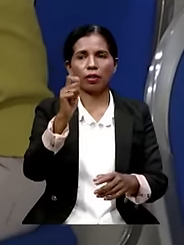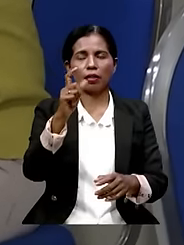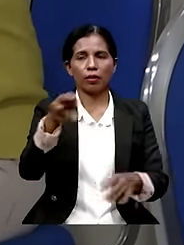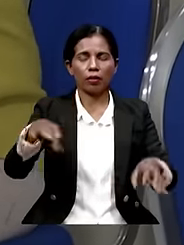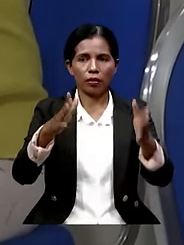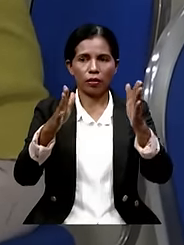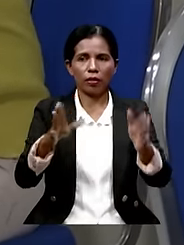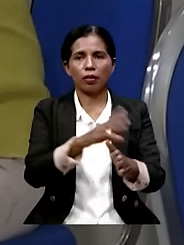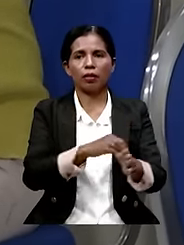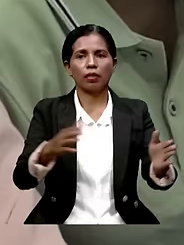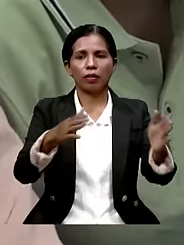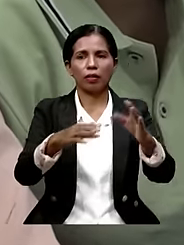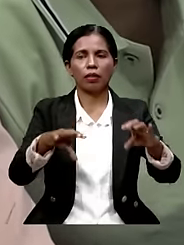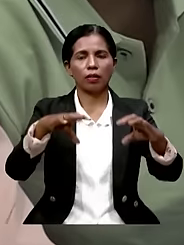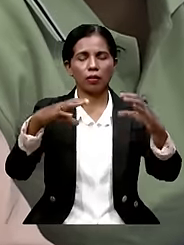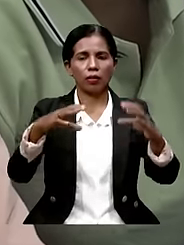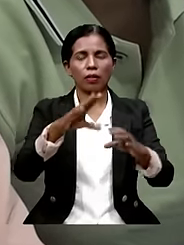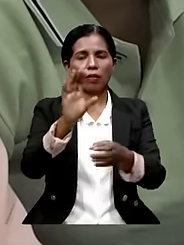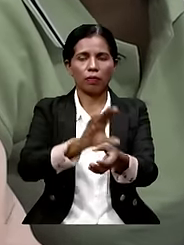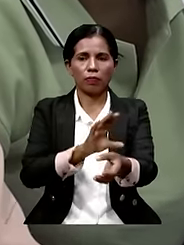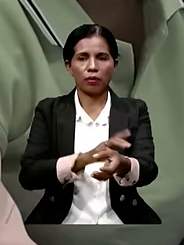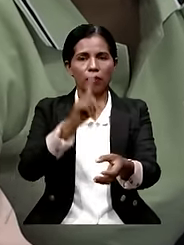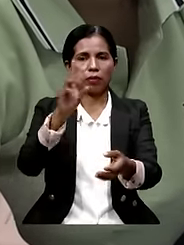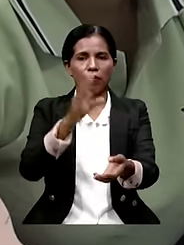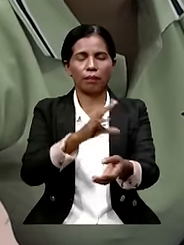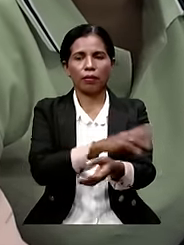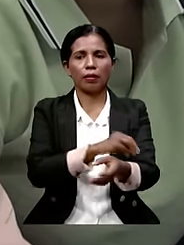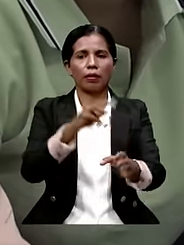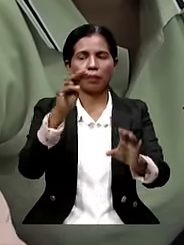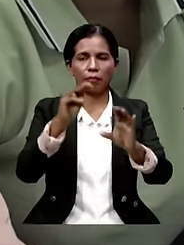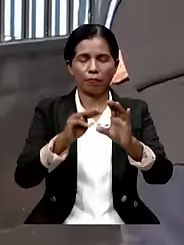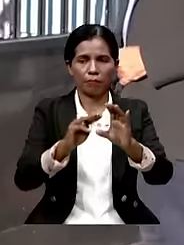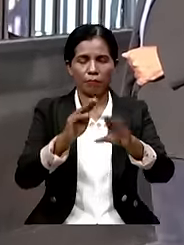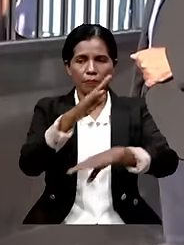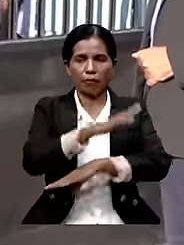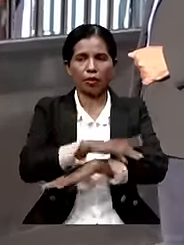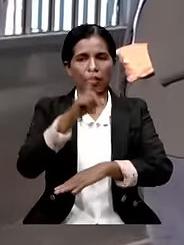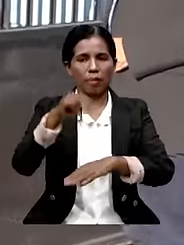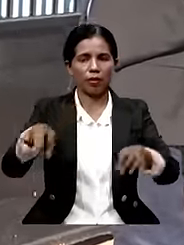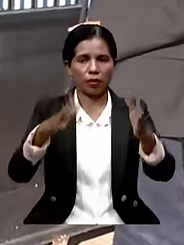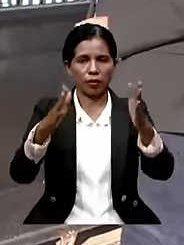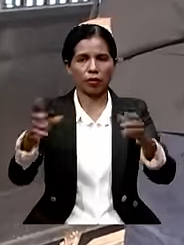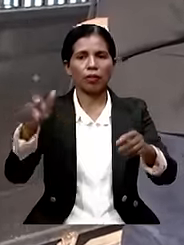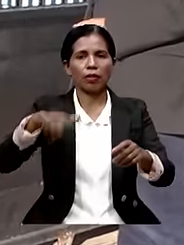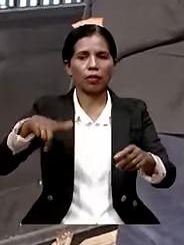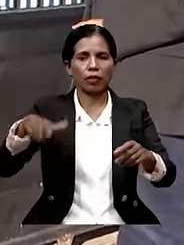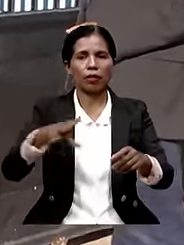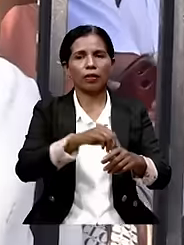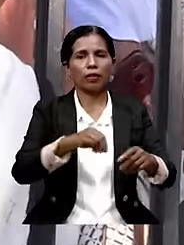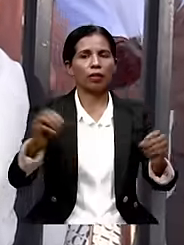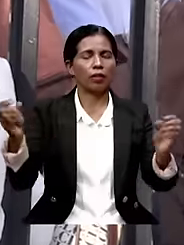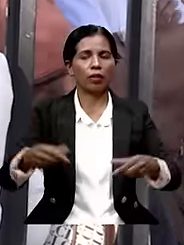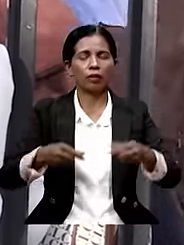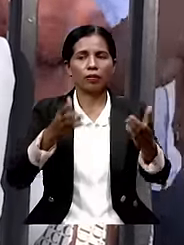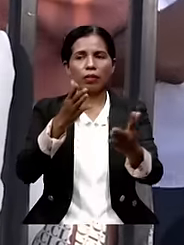entolo roubo leso computador ida no ia mesa ida de além de ne funcionário sira neve mais tarde equipa conjunta la